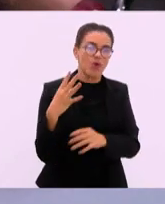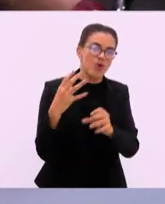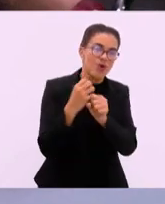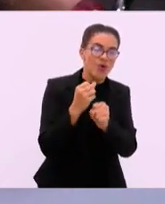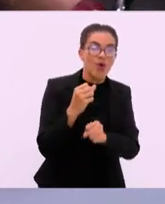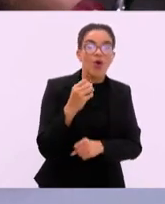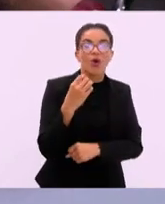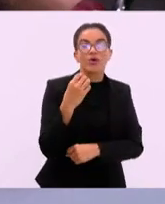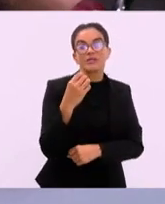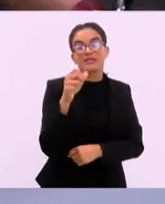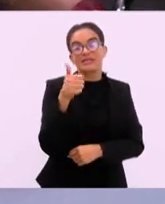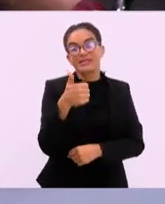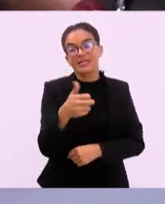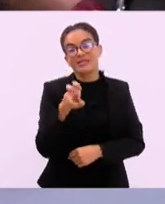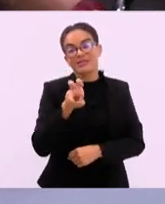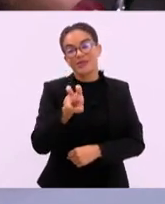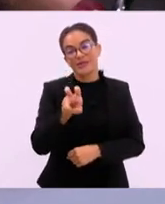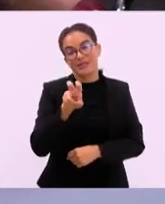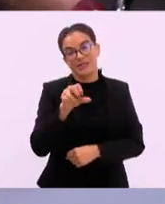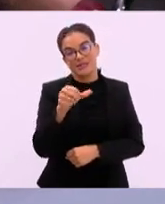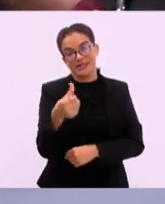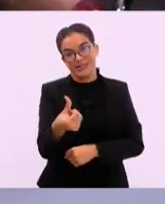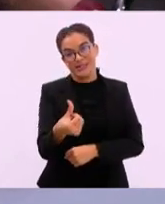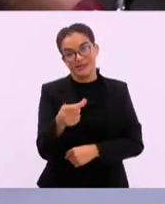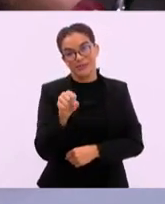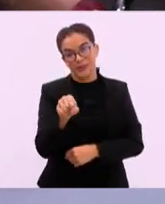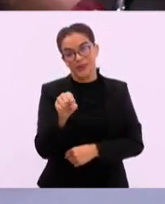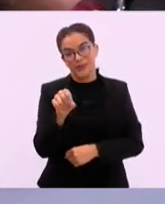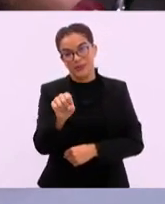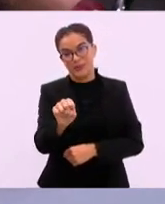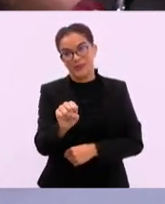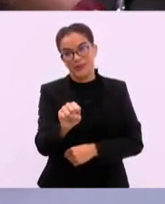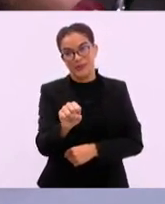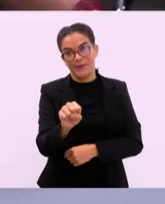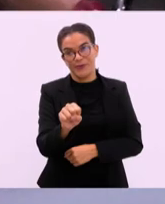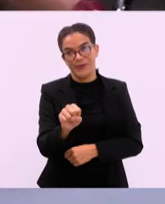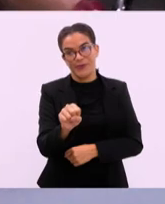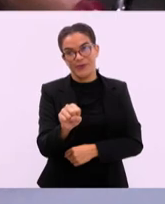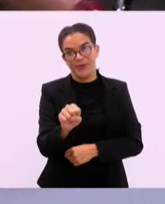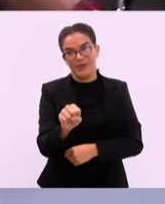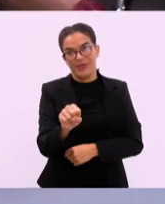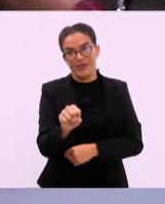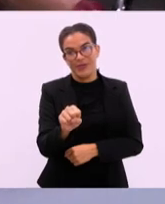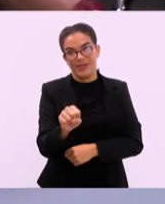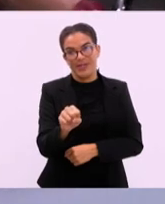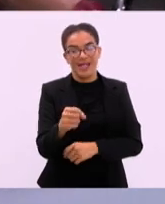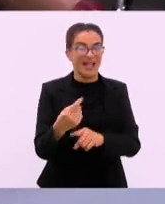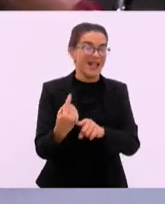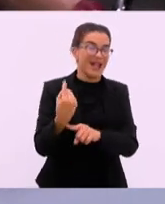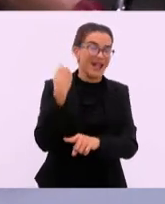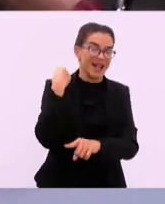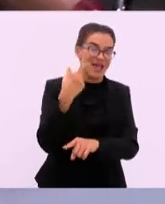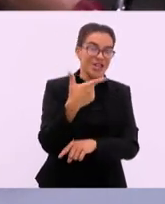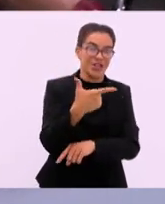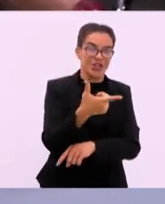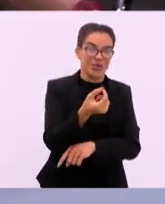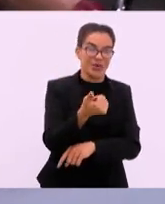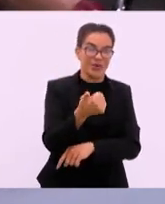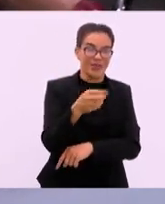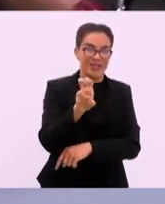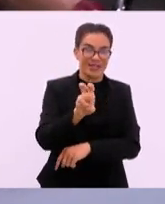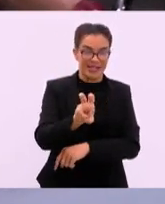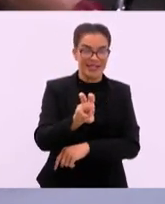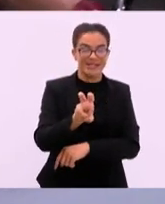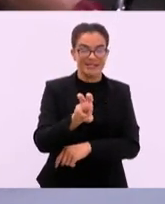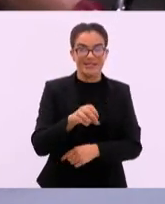é 156,8 hoje. Né? Hoje não, em 2013, em 31 de dezembro. Vamos dizer